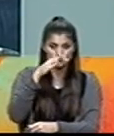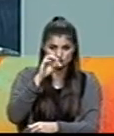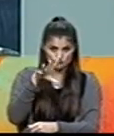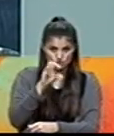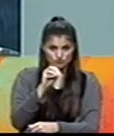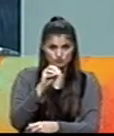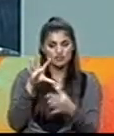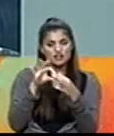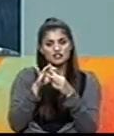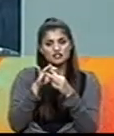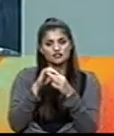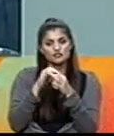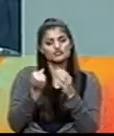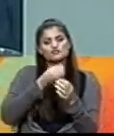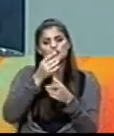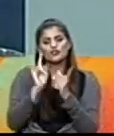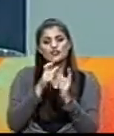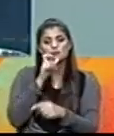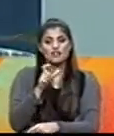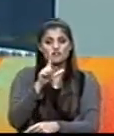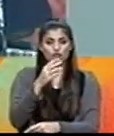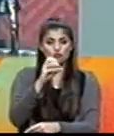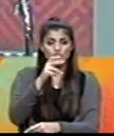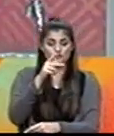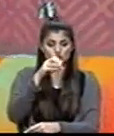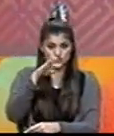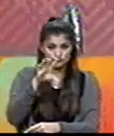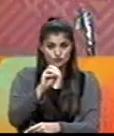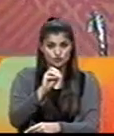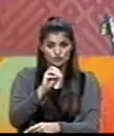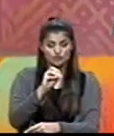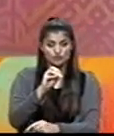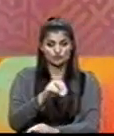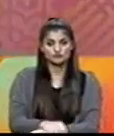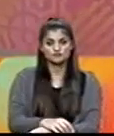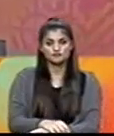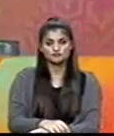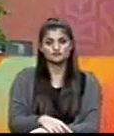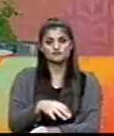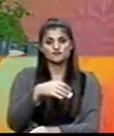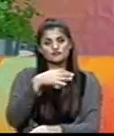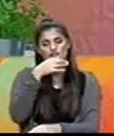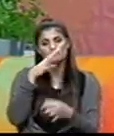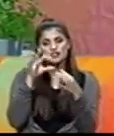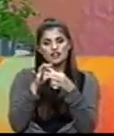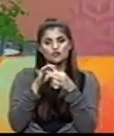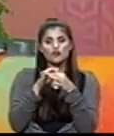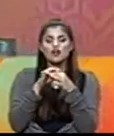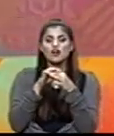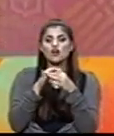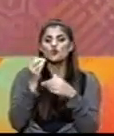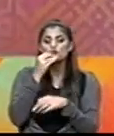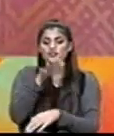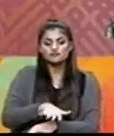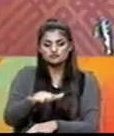Que é uma questão que já traduz lá a palavra lucavorismo. Por palavras tuas. Vem, fala sobre comida local, ou seja,